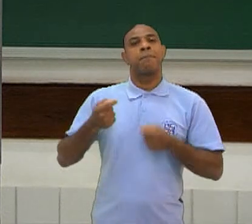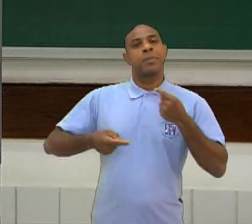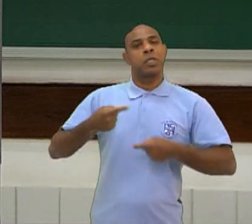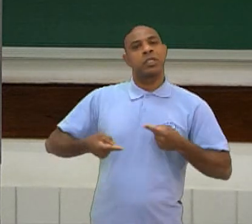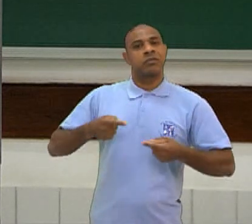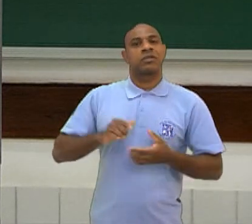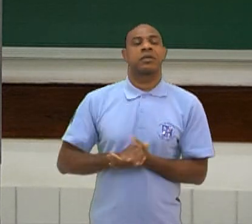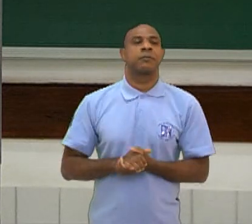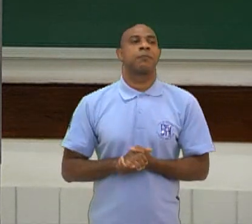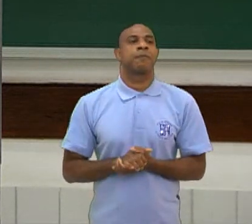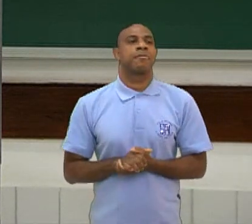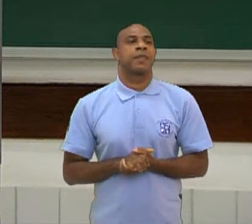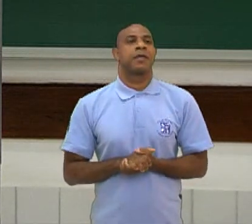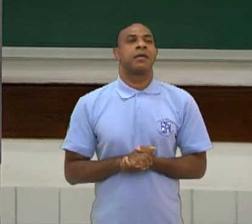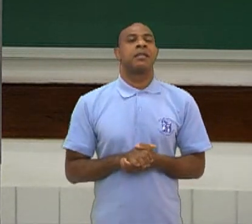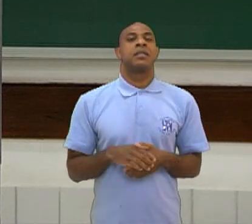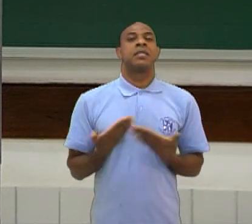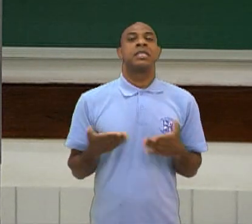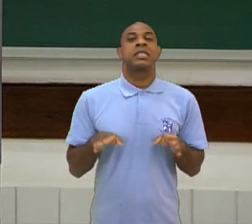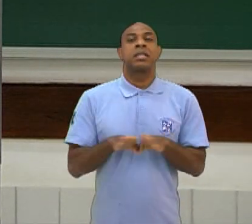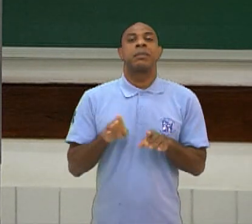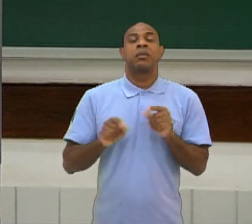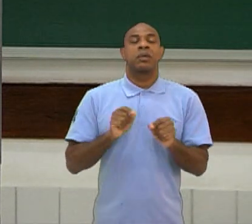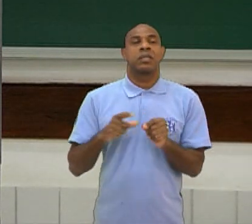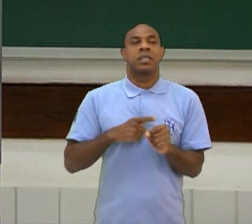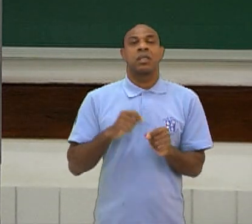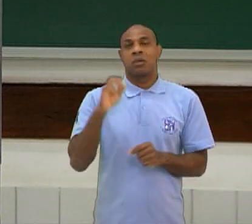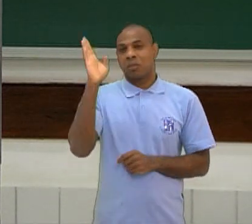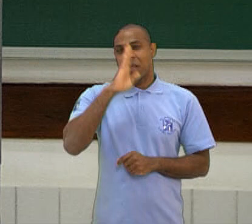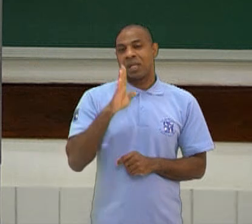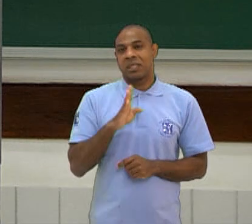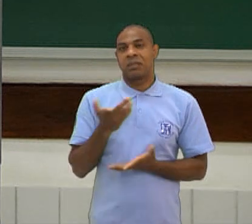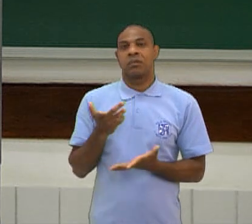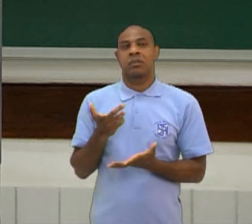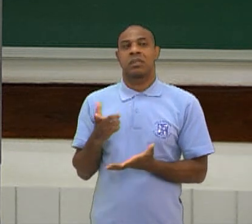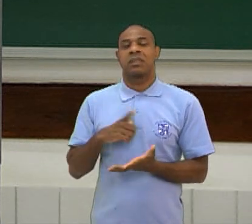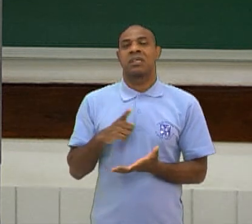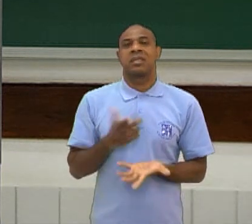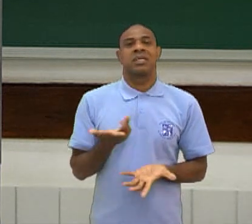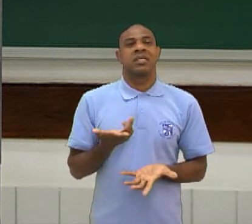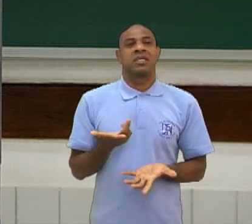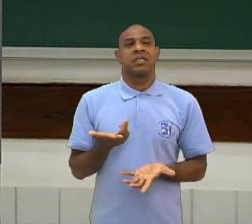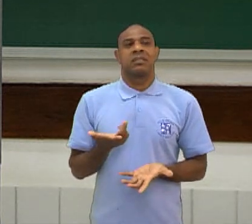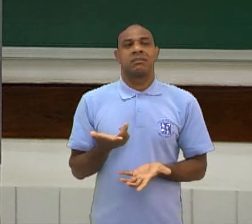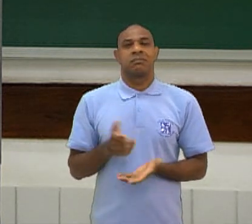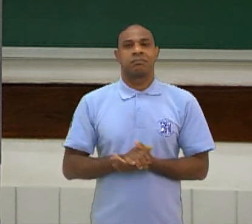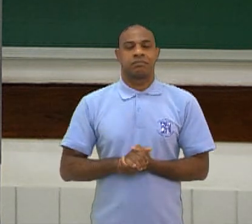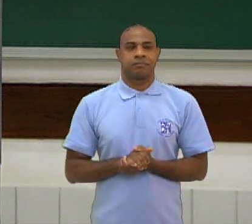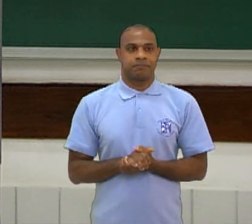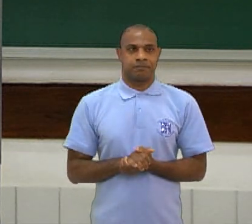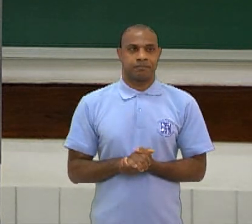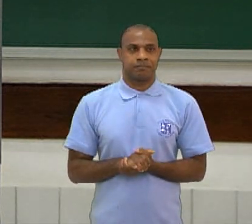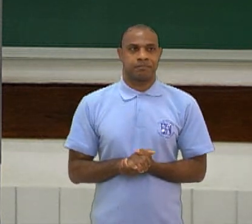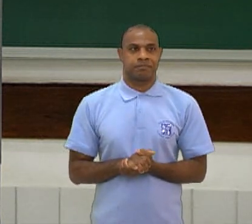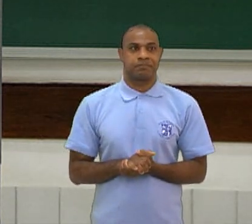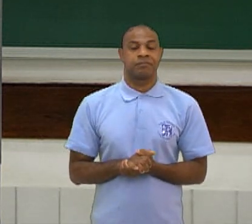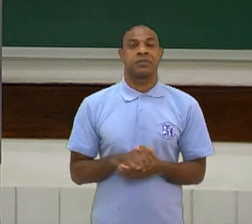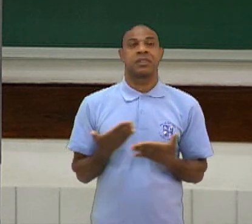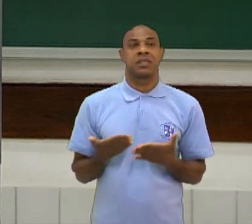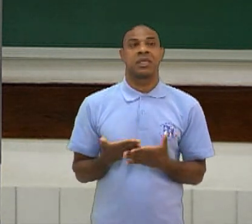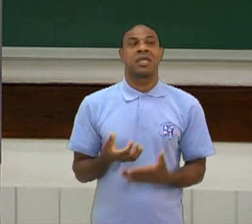com o presidente Juscelino Kubitschek, lá que vai falar que o Brasil deveria se desenvolver 50 anos em 5.